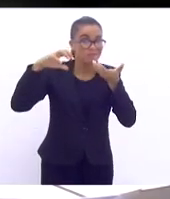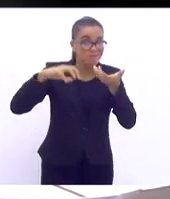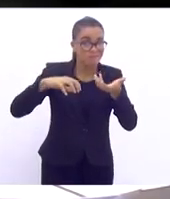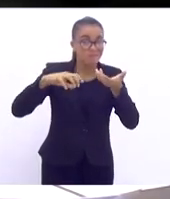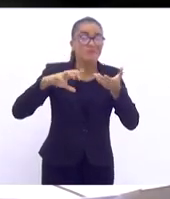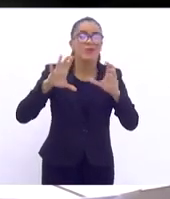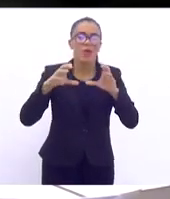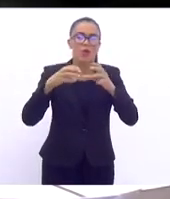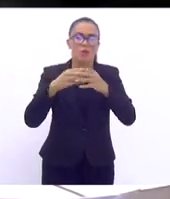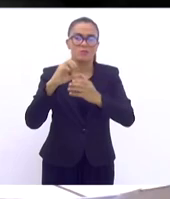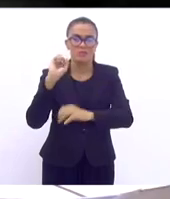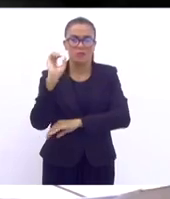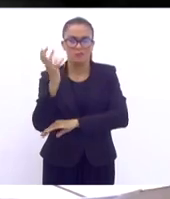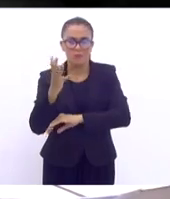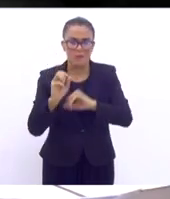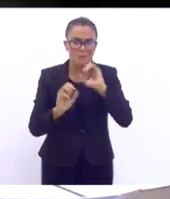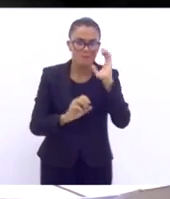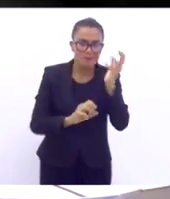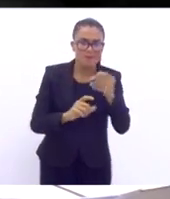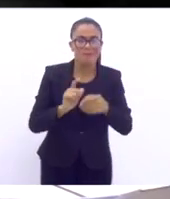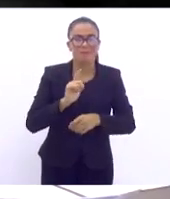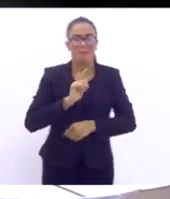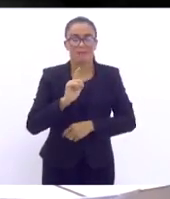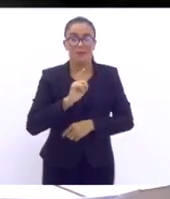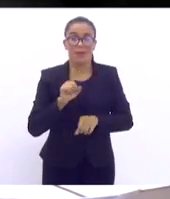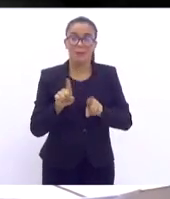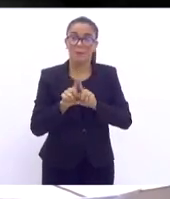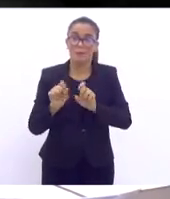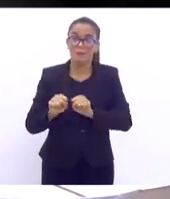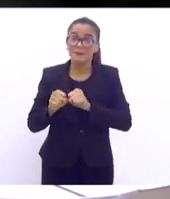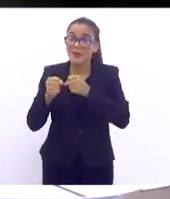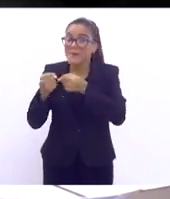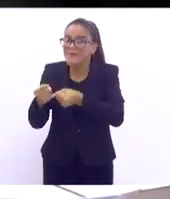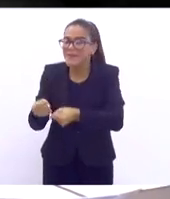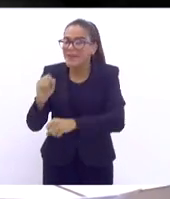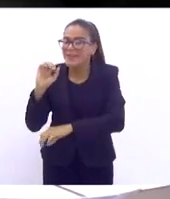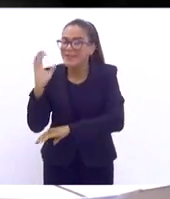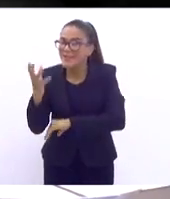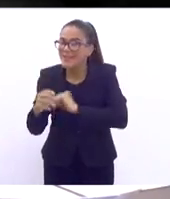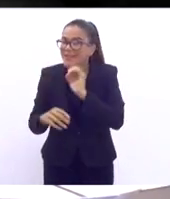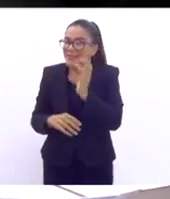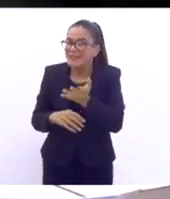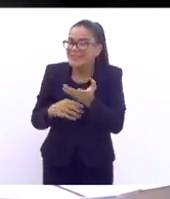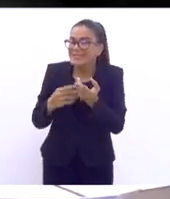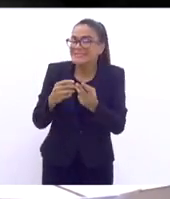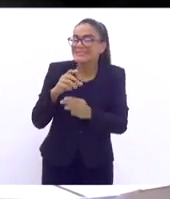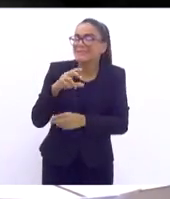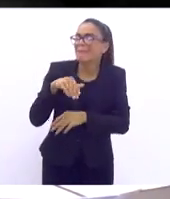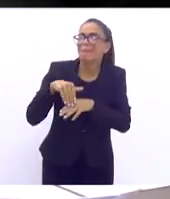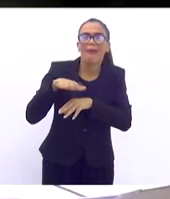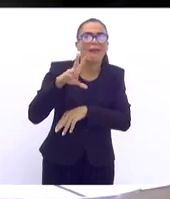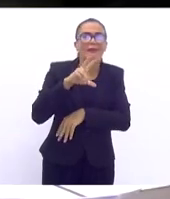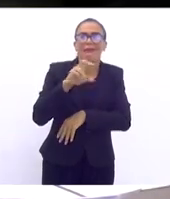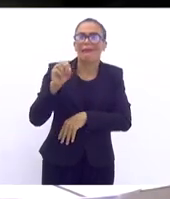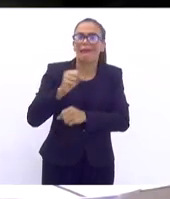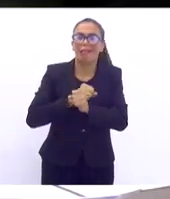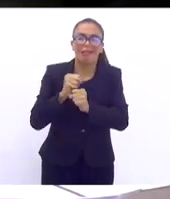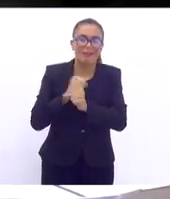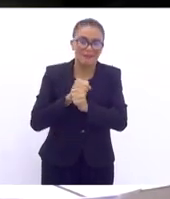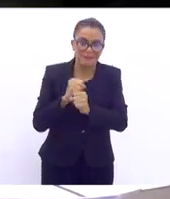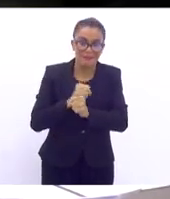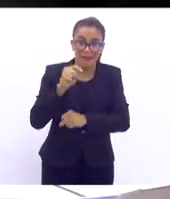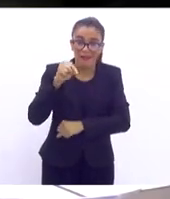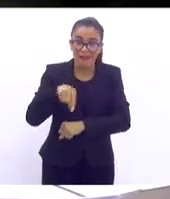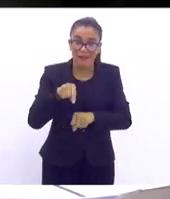a comissão de Meio Ambiente existe a frente ambientalista a 500 anos aqui na Assembleia